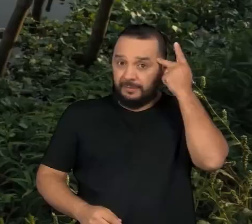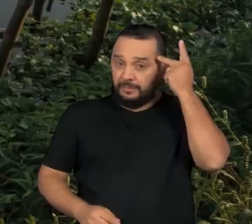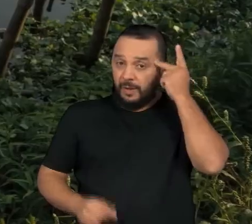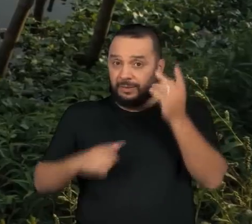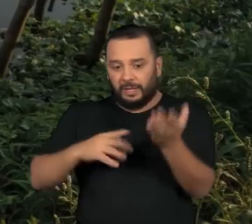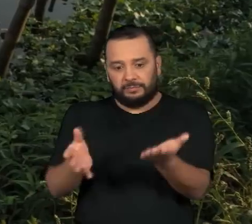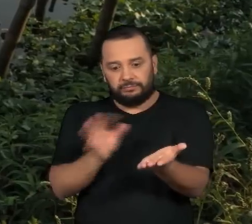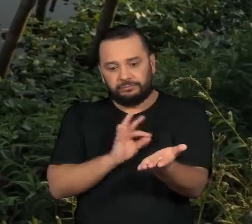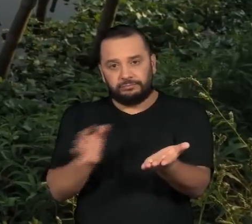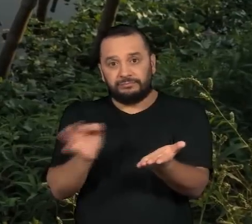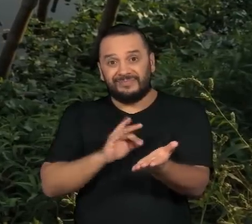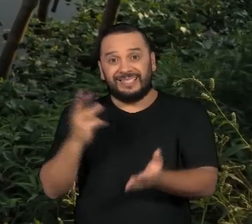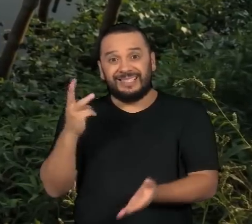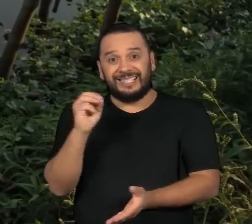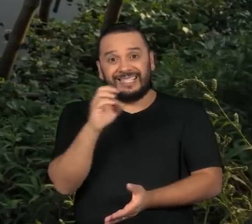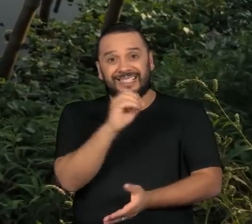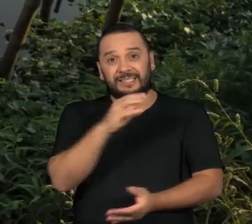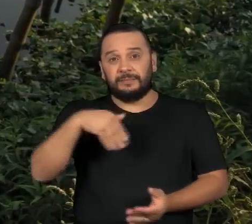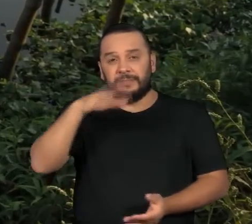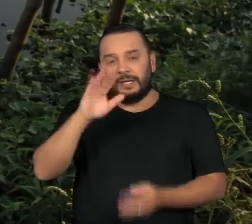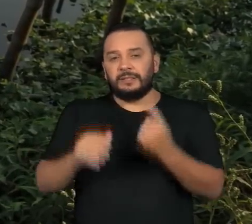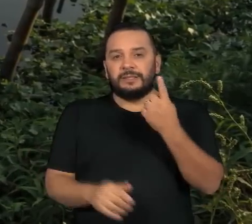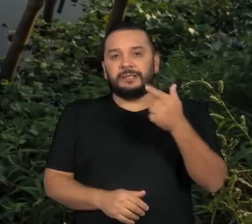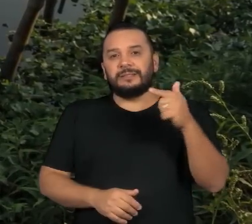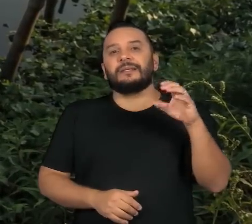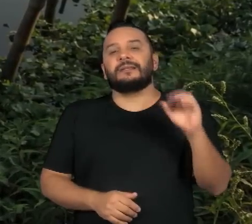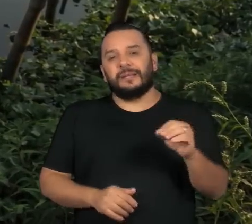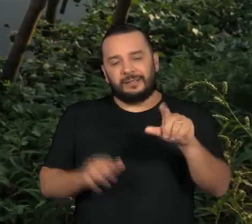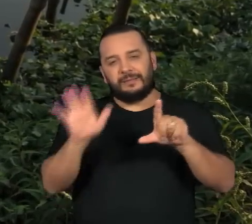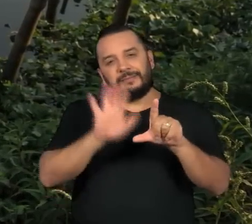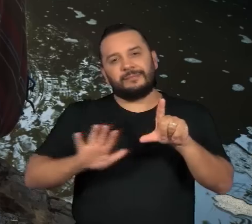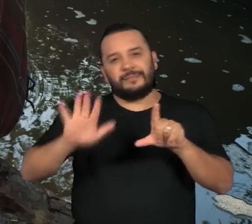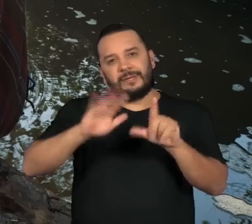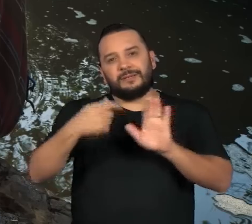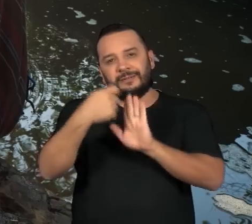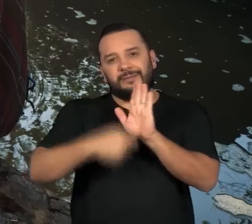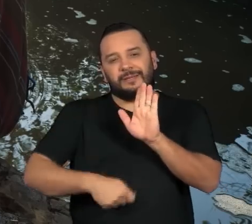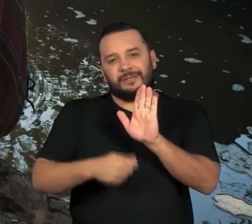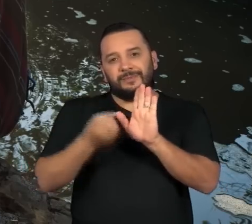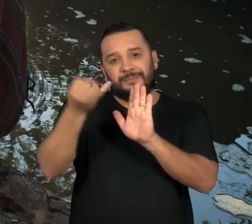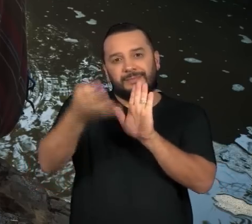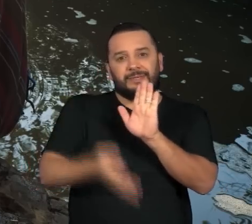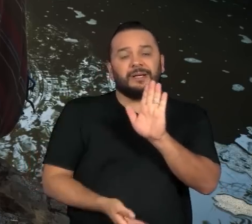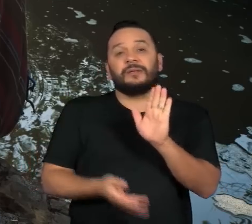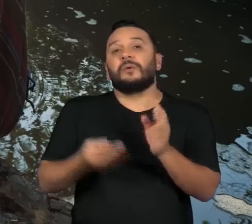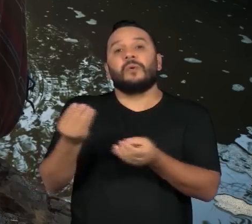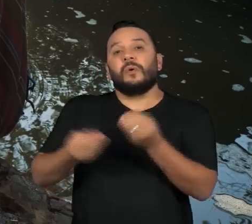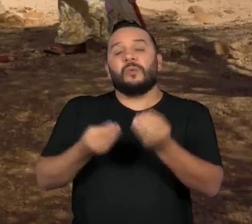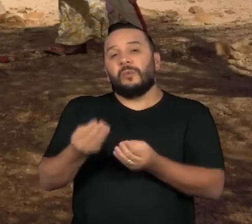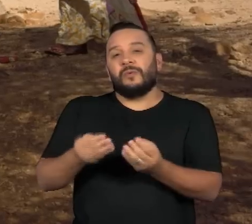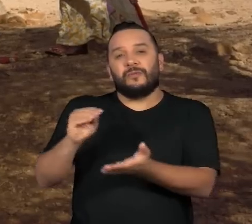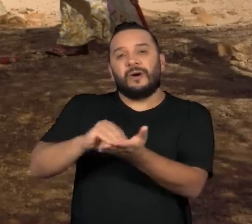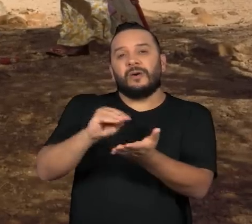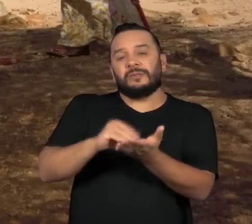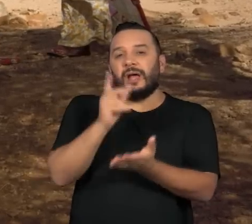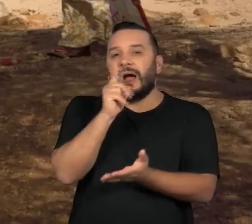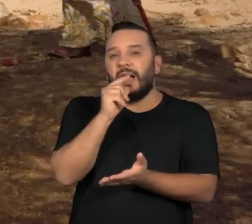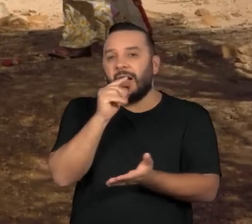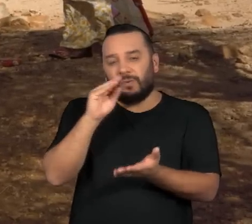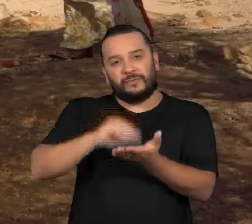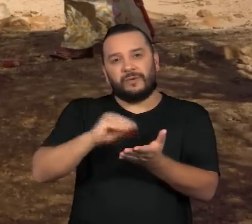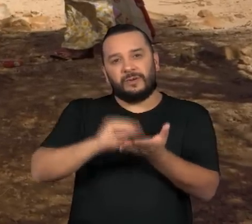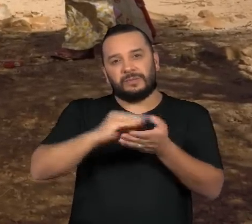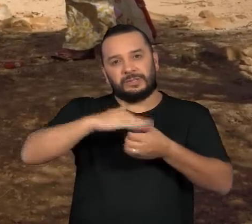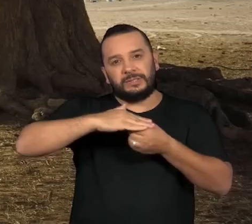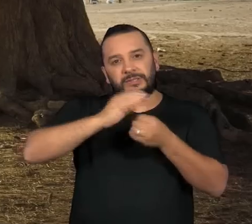páginas, 170 imagens e textos informativos sobre a escassez de água limpa e a falta de